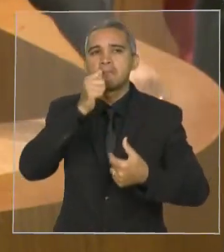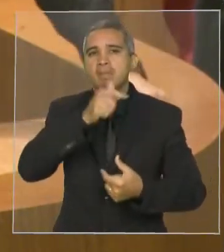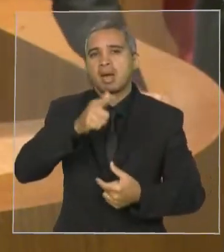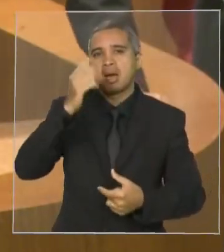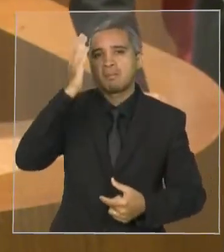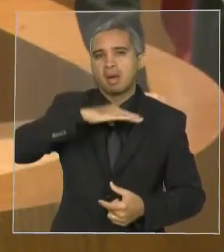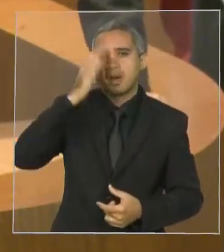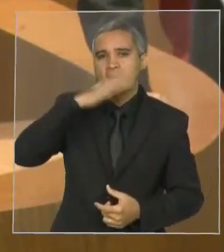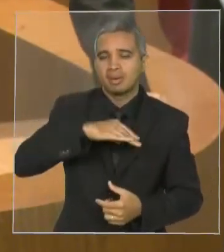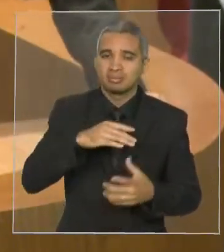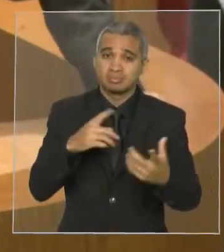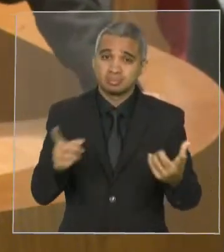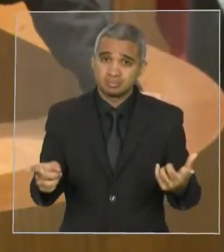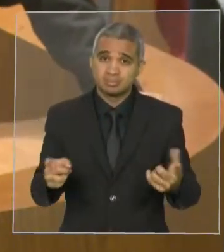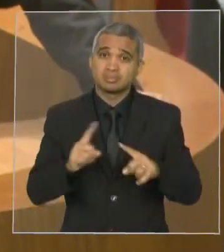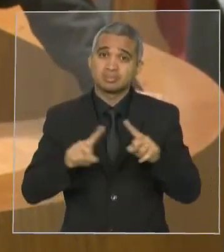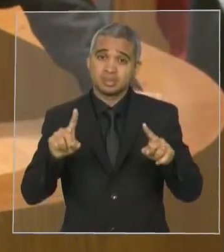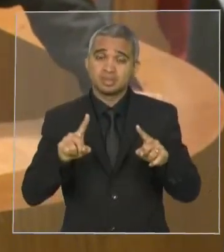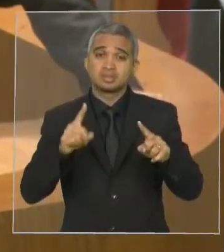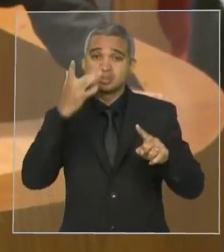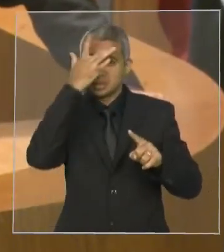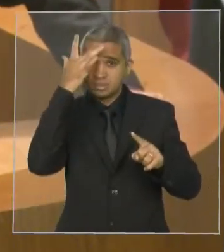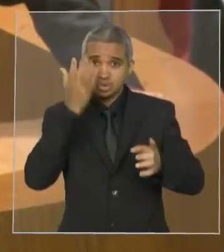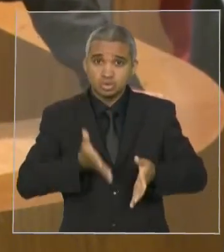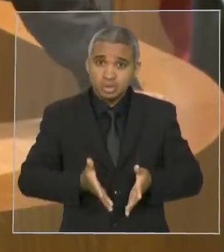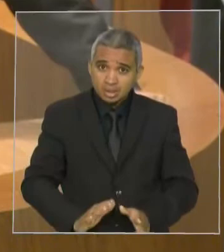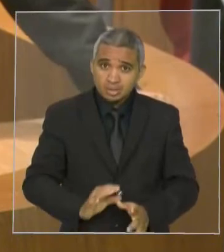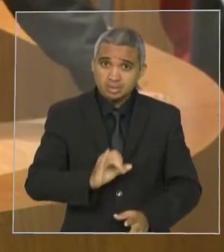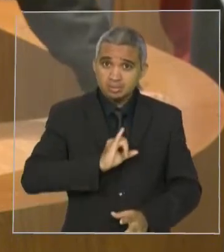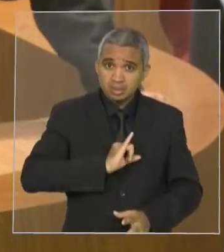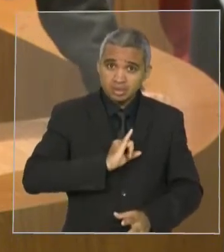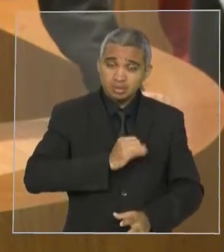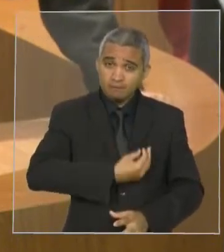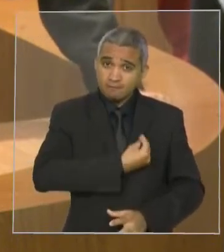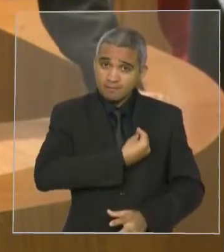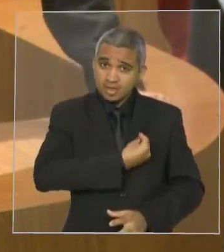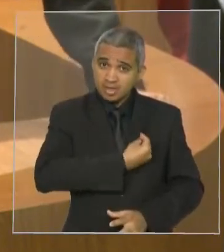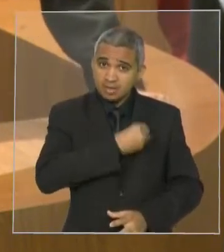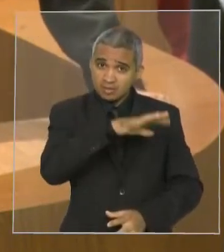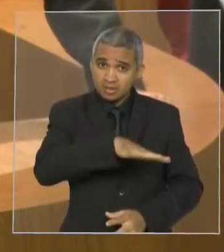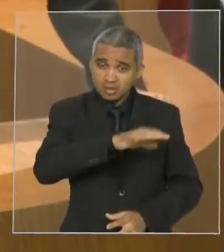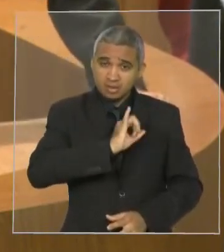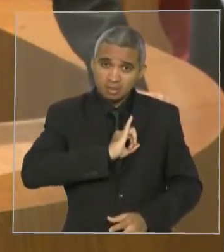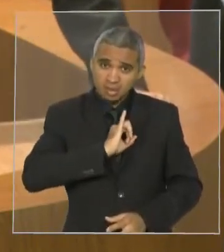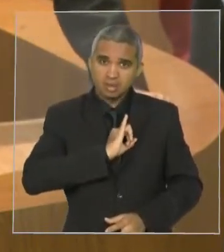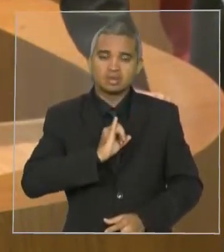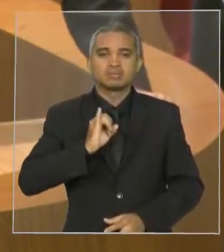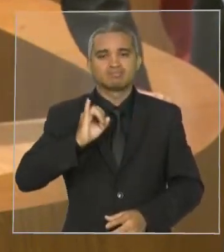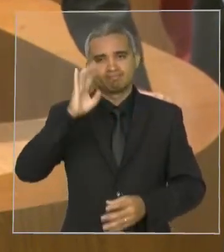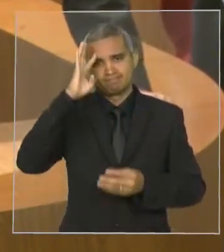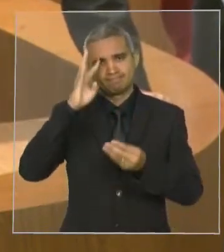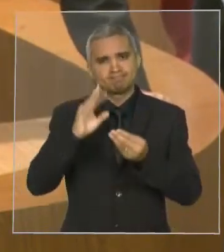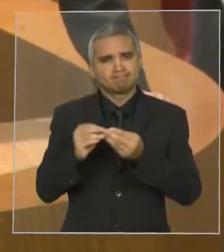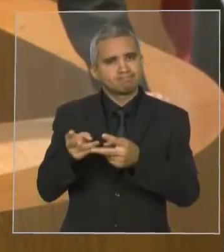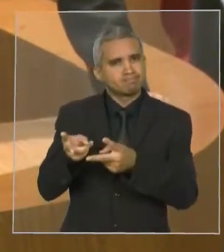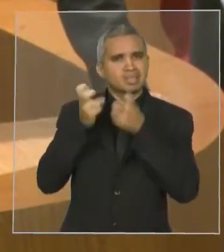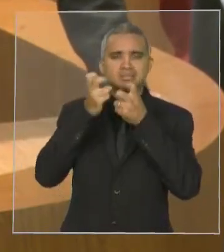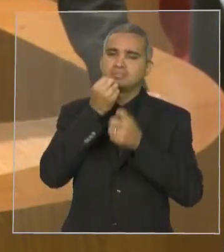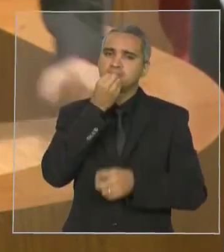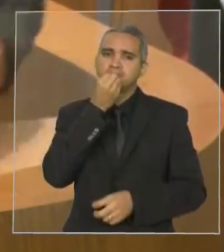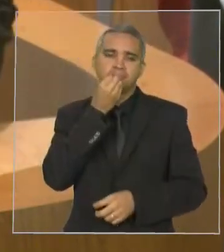e o investimento que foi feito numa área de mais de 40 mil metros quadrados